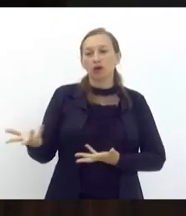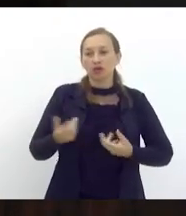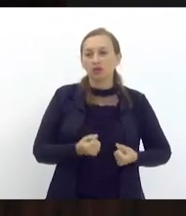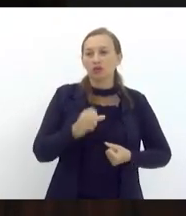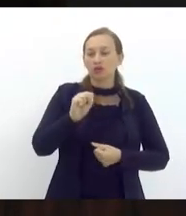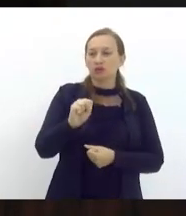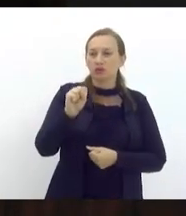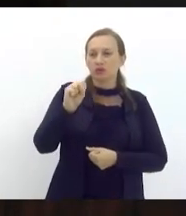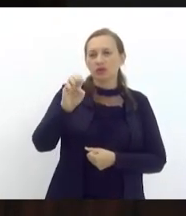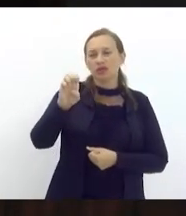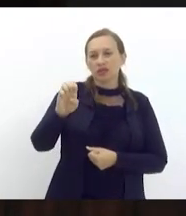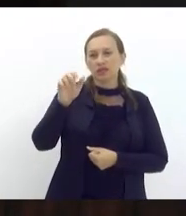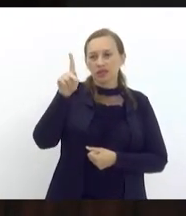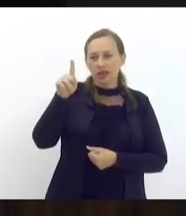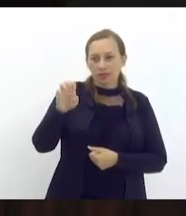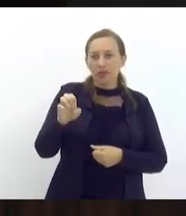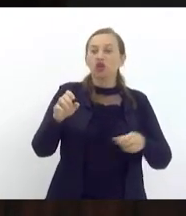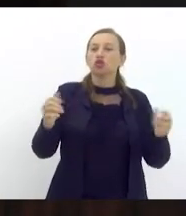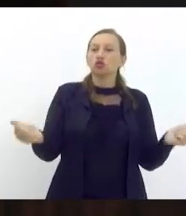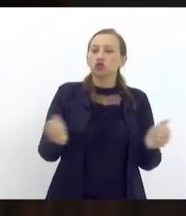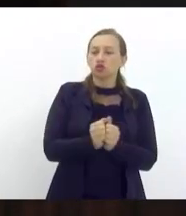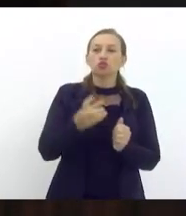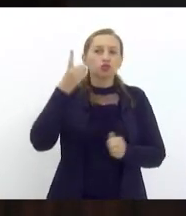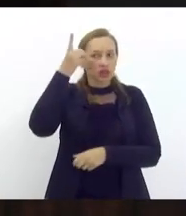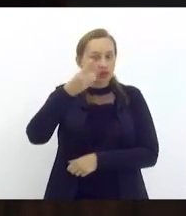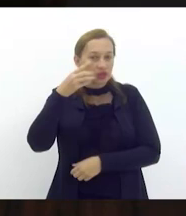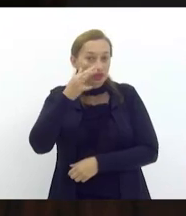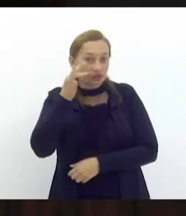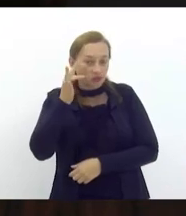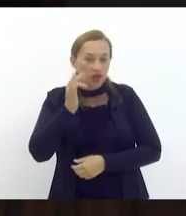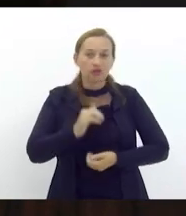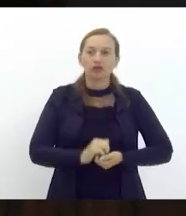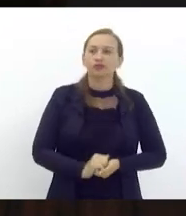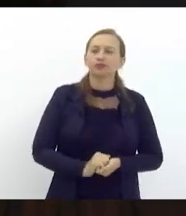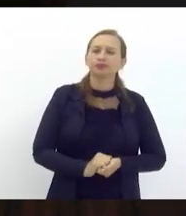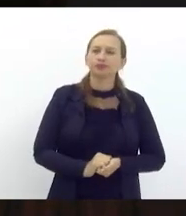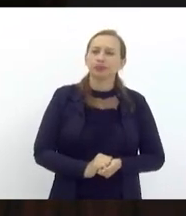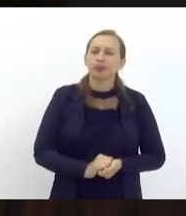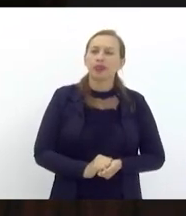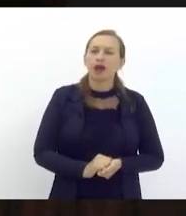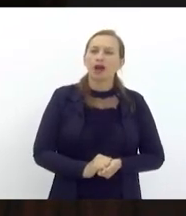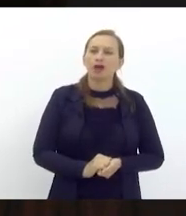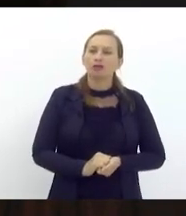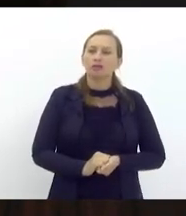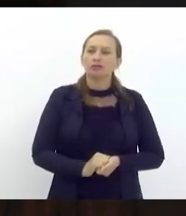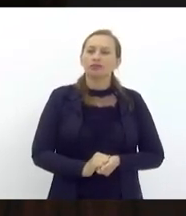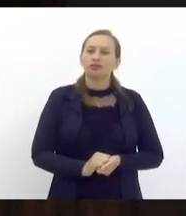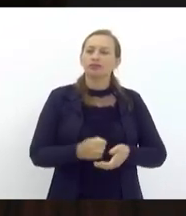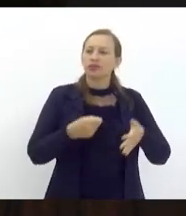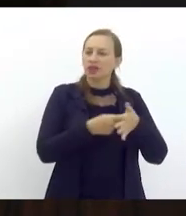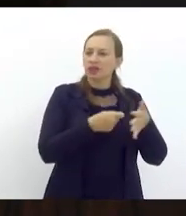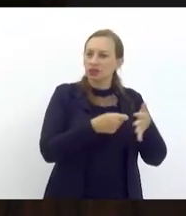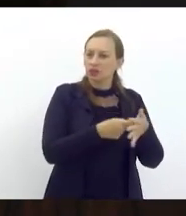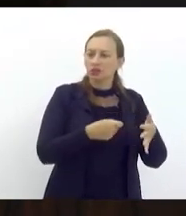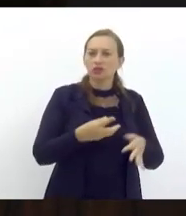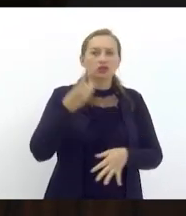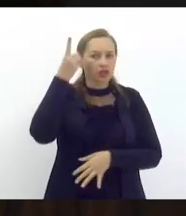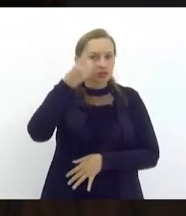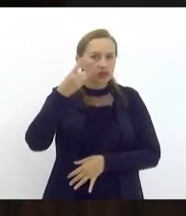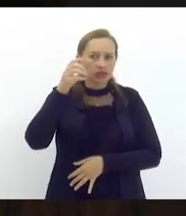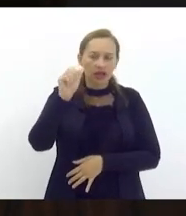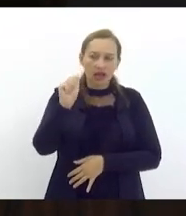CEP aqui junto com o deputado Flávio Vera Fini no tocante a denúncia de vossa excelência deputada Alan